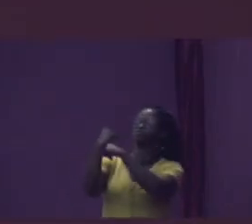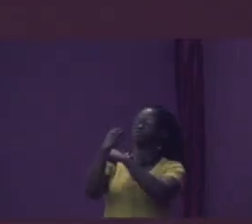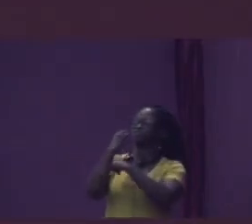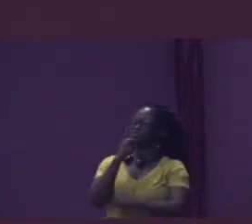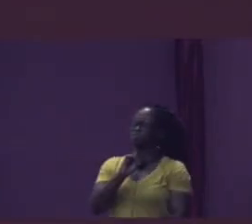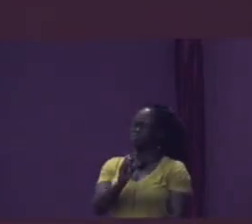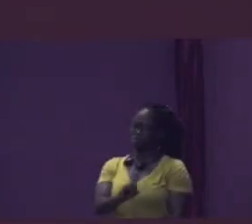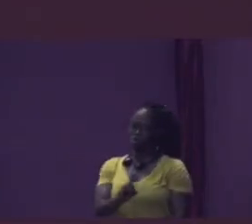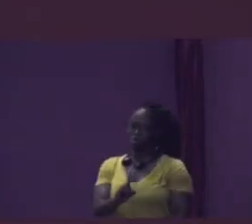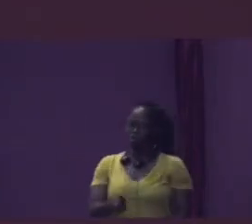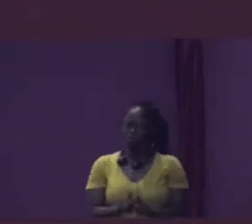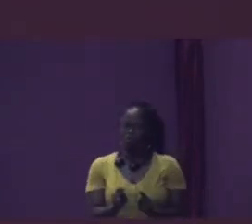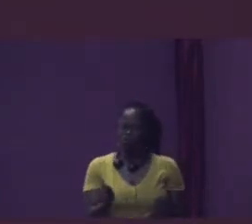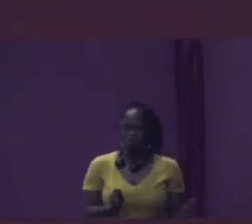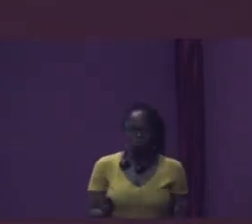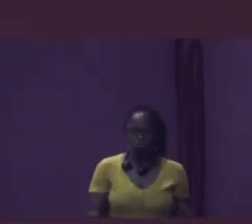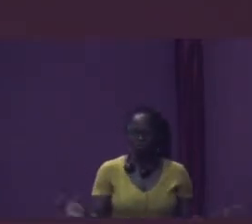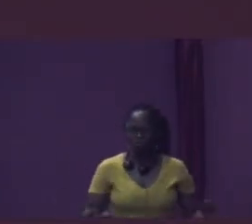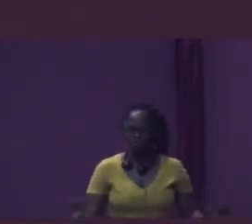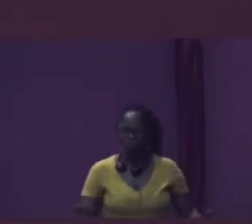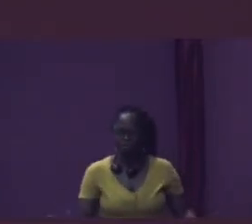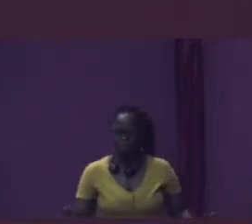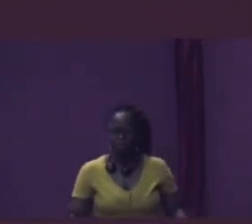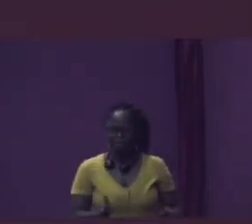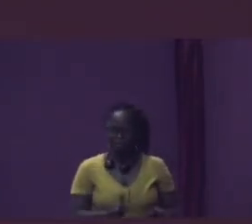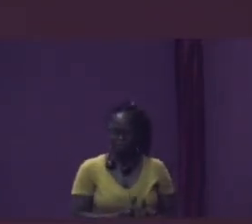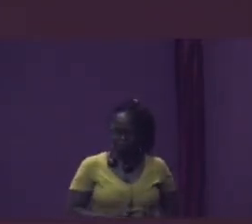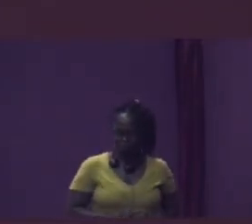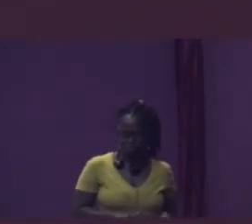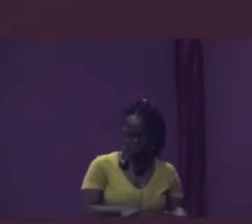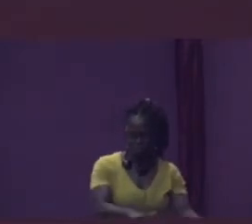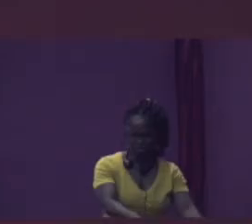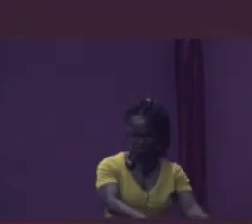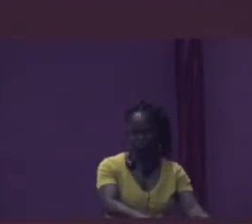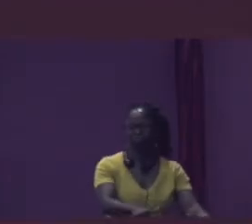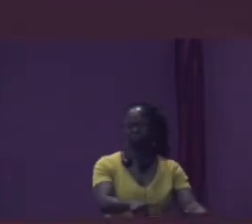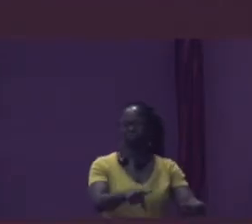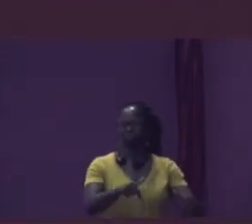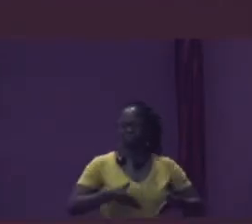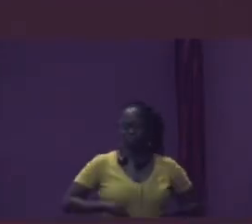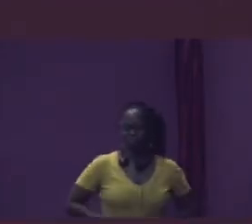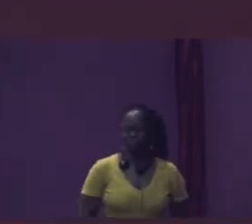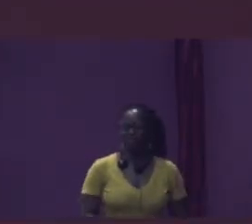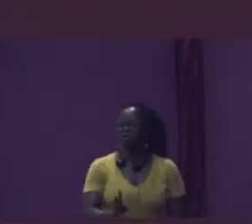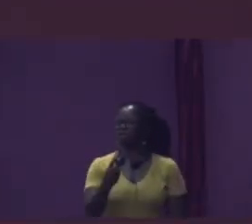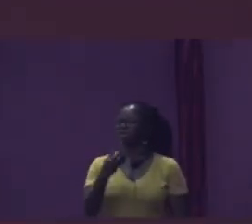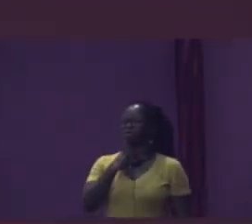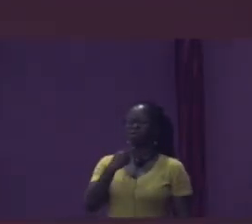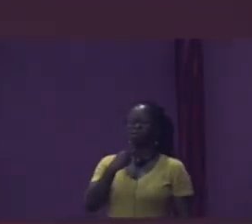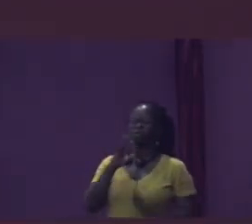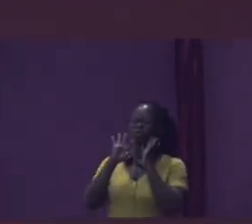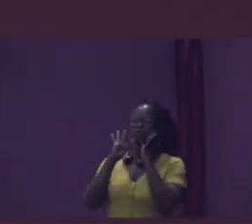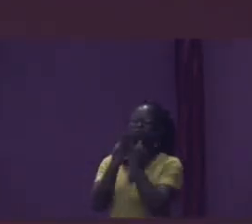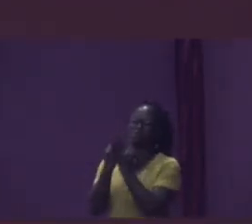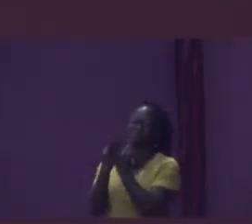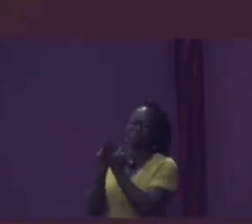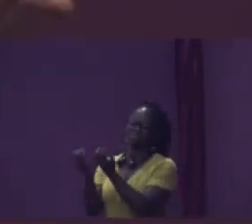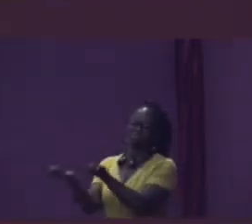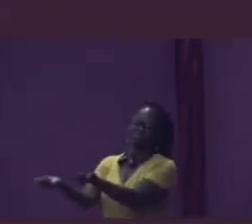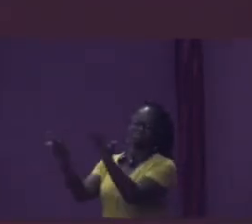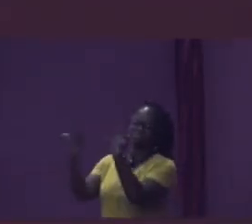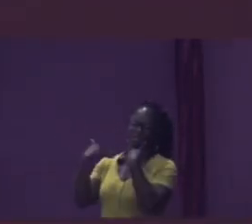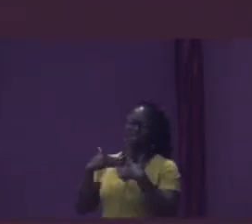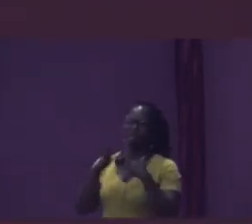perder o autocontrole e a gestão do ritual do nascimento, e de não poder contar com a participação de familiares. É alguém